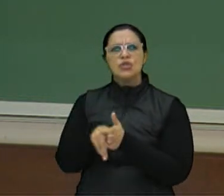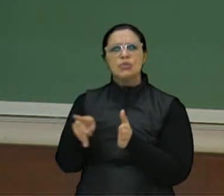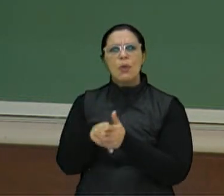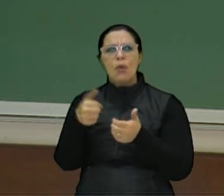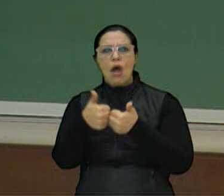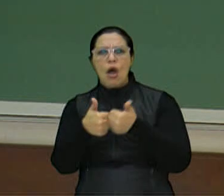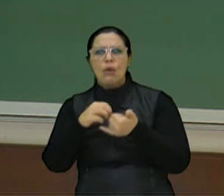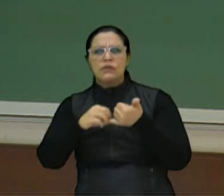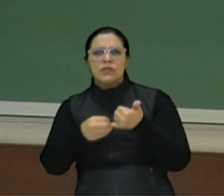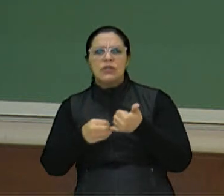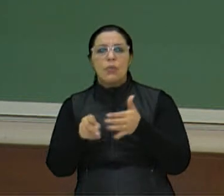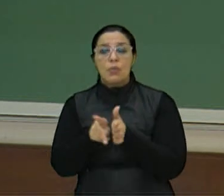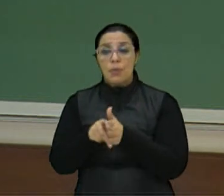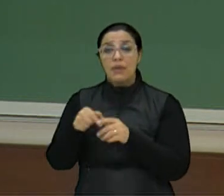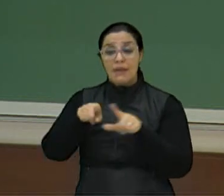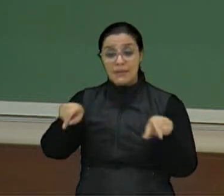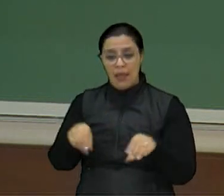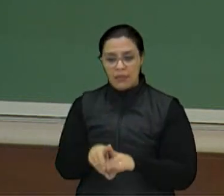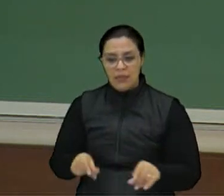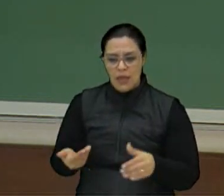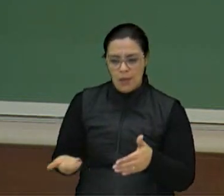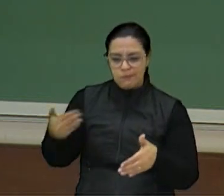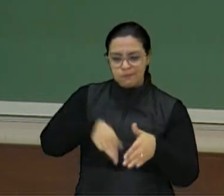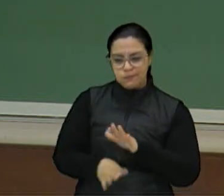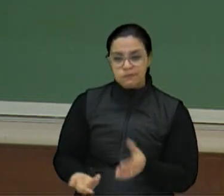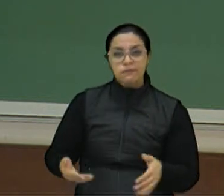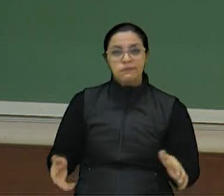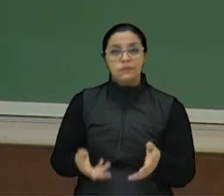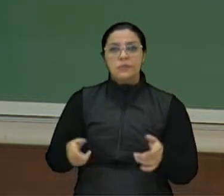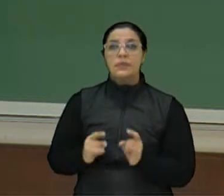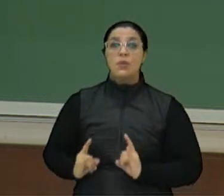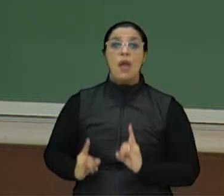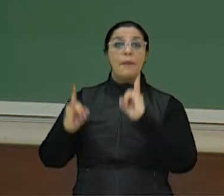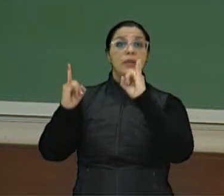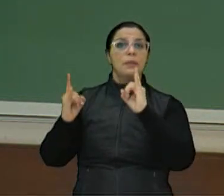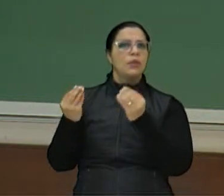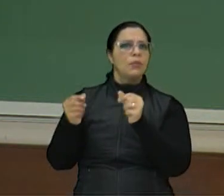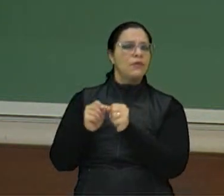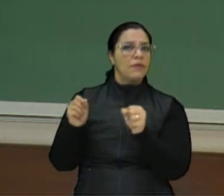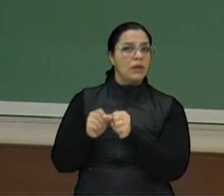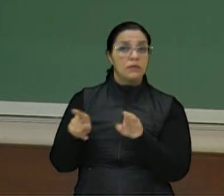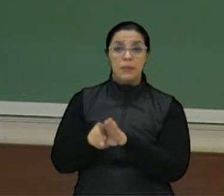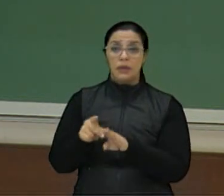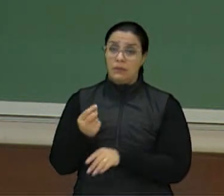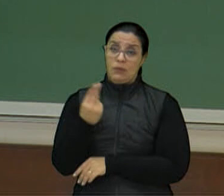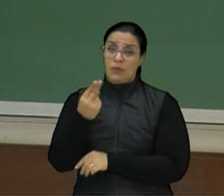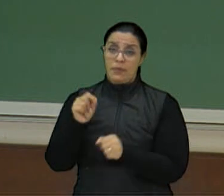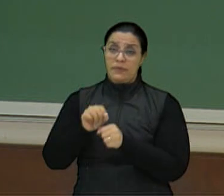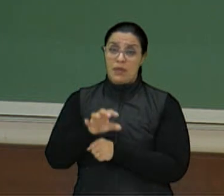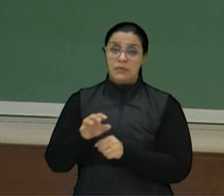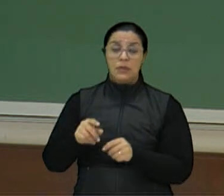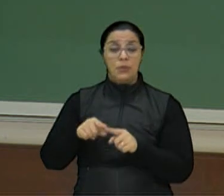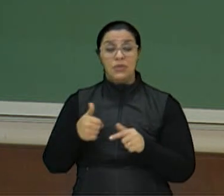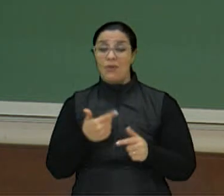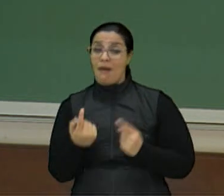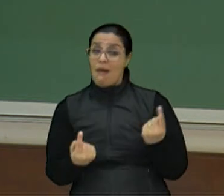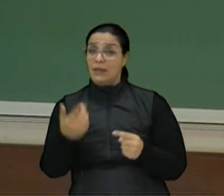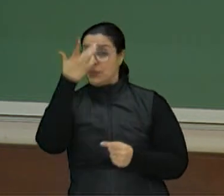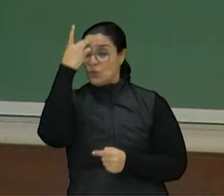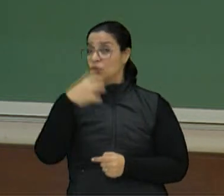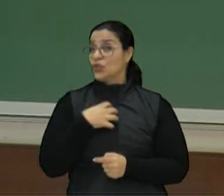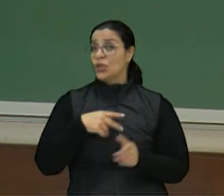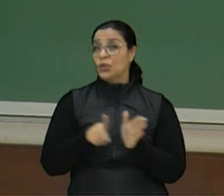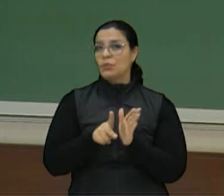um espaço que eu posso enterrar na minha casa. Ah, mas eu moro em apartamento. Ok? Não dá para fazer isso. Cada um tem que lidar com